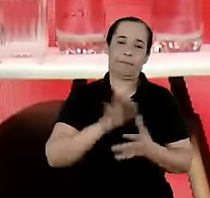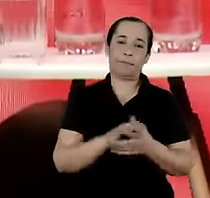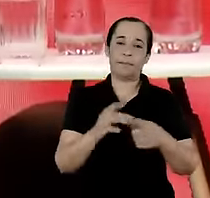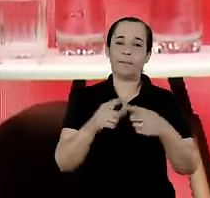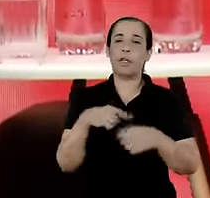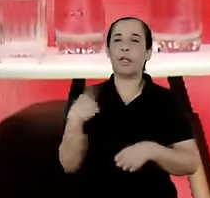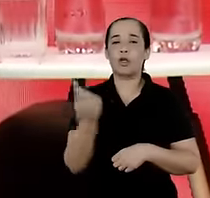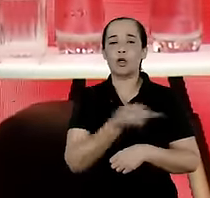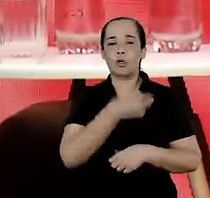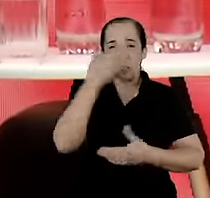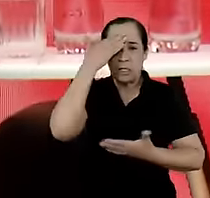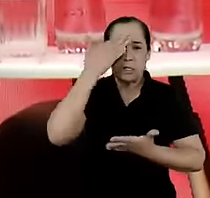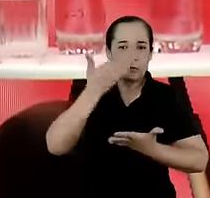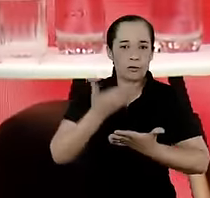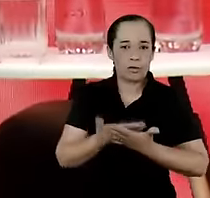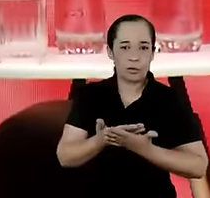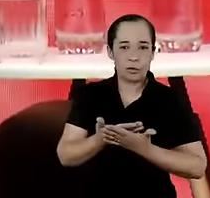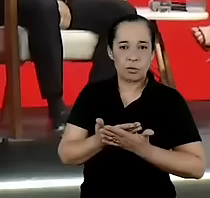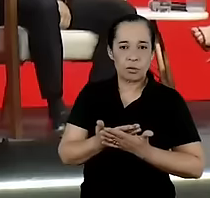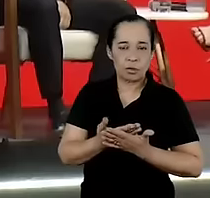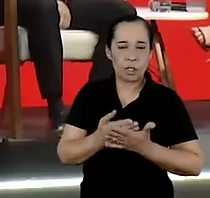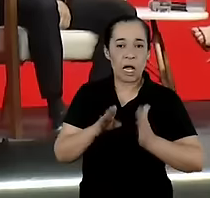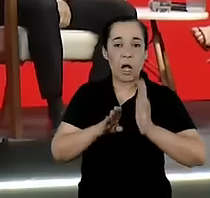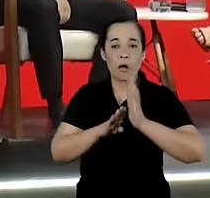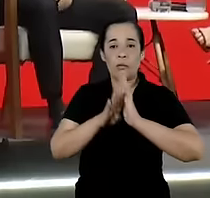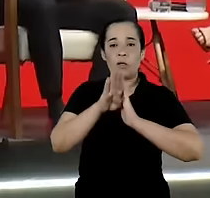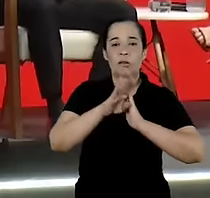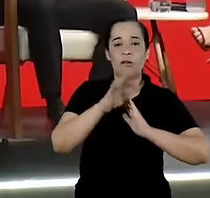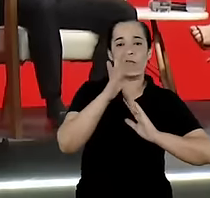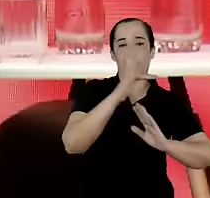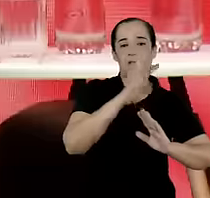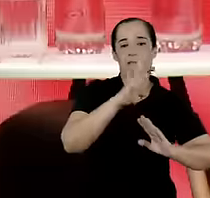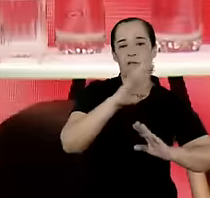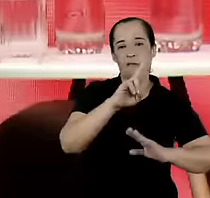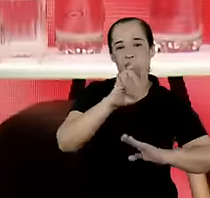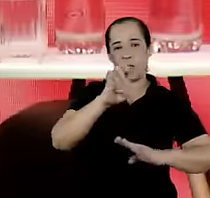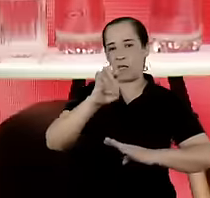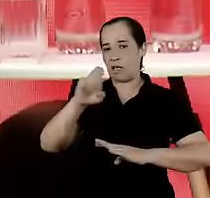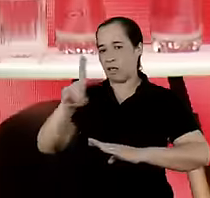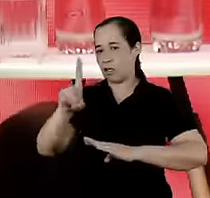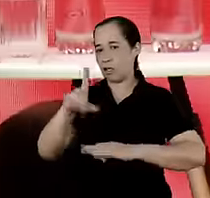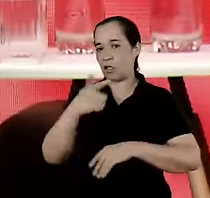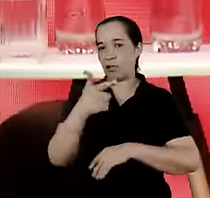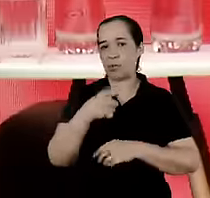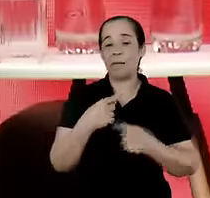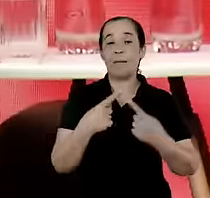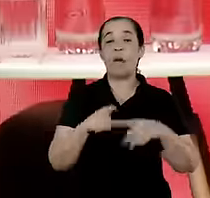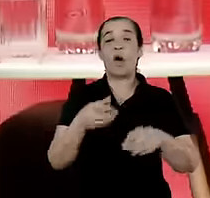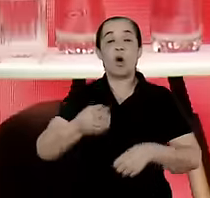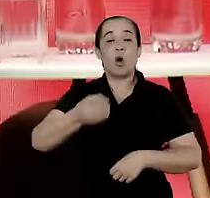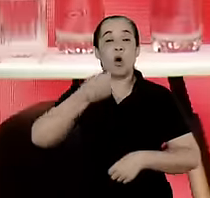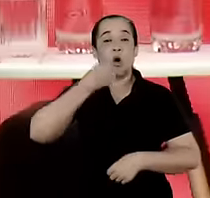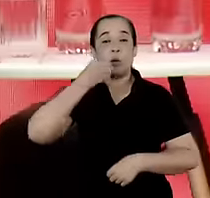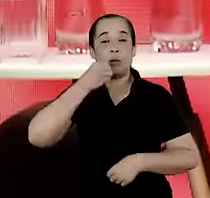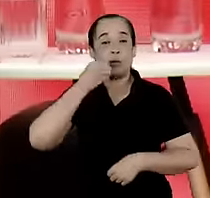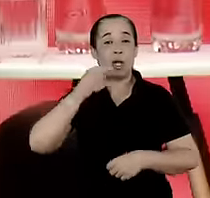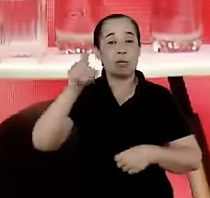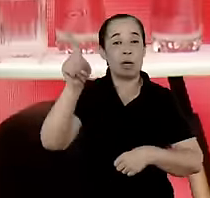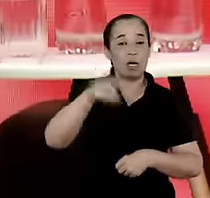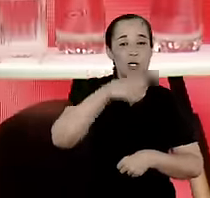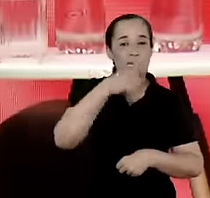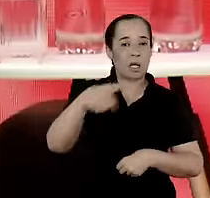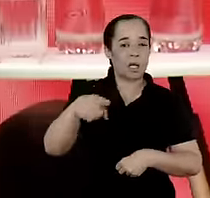que não tem mais alto do Fed eu acho que s não concorda concordo eh mas a gente acha que o espaço para corte também não é grande